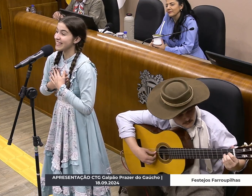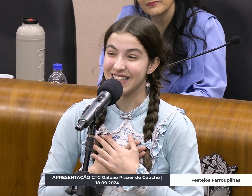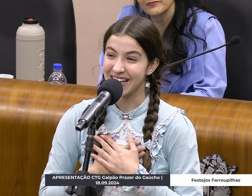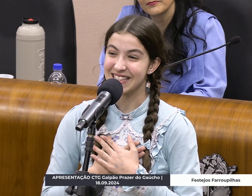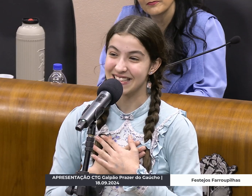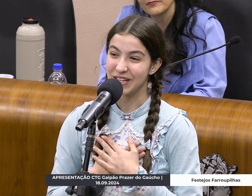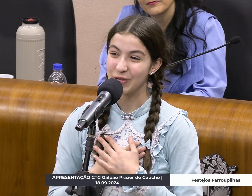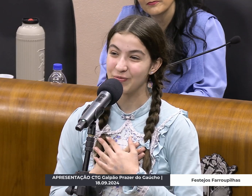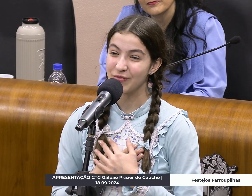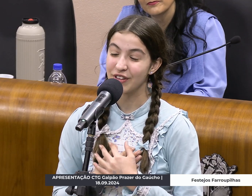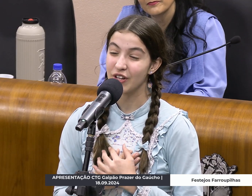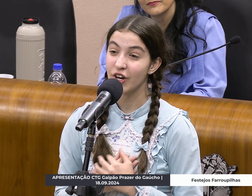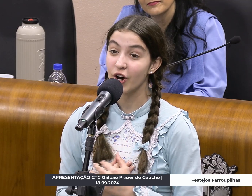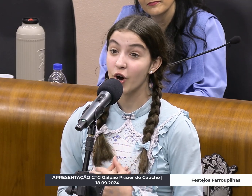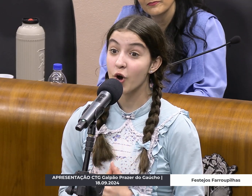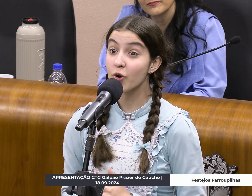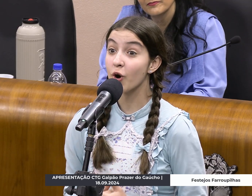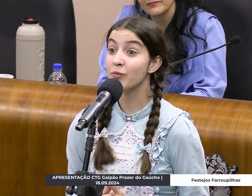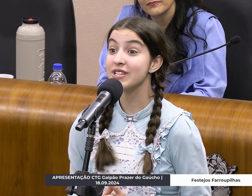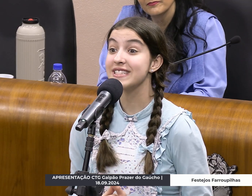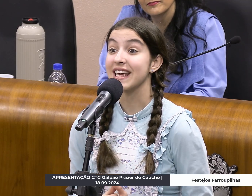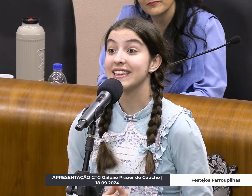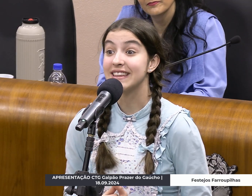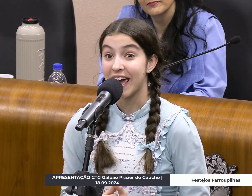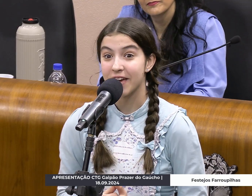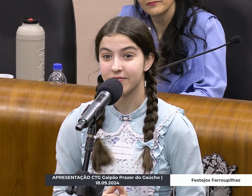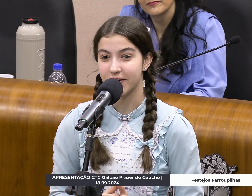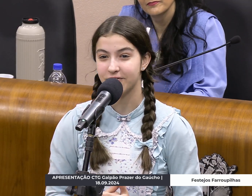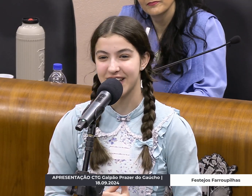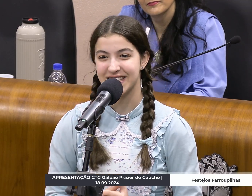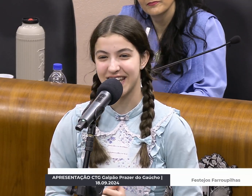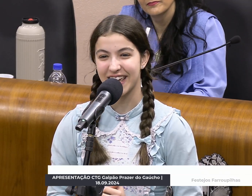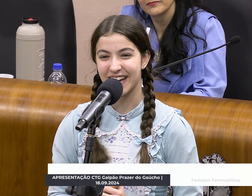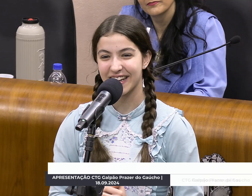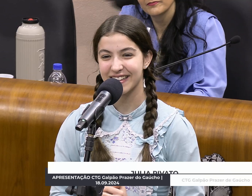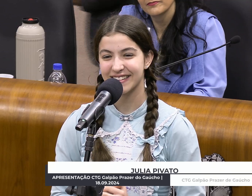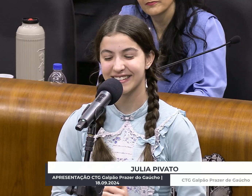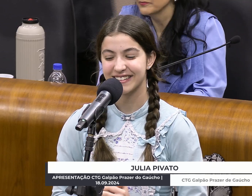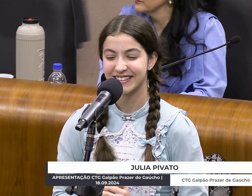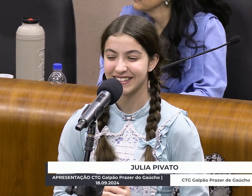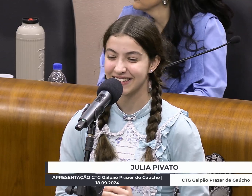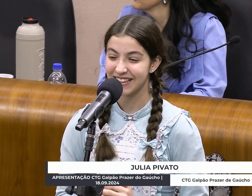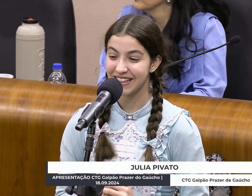para fazer-se como se deve fazer